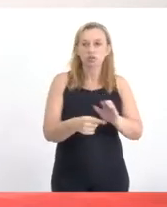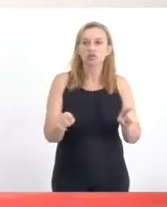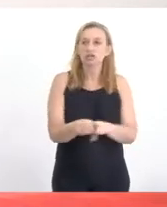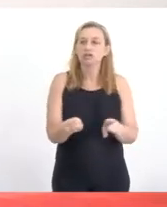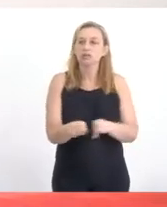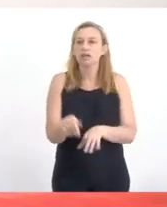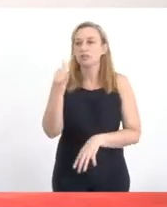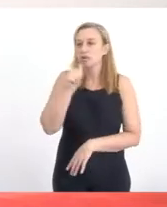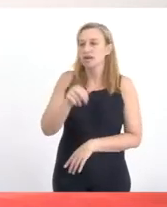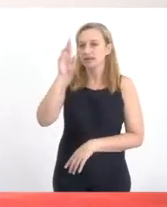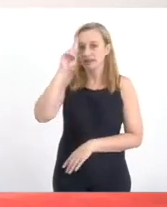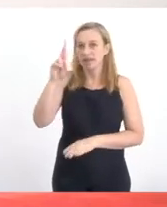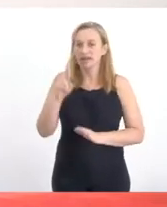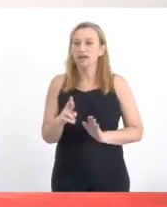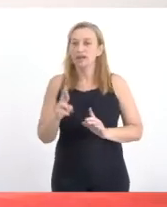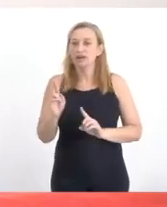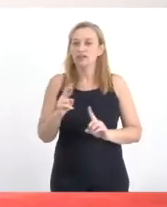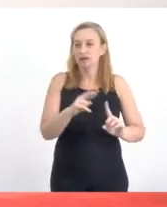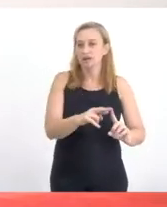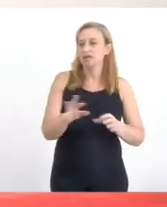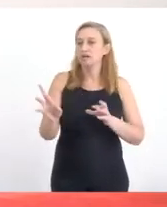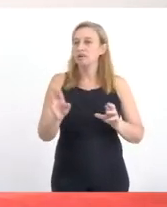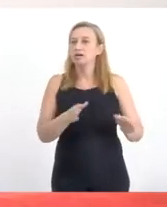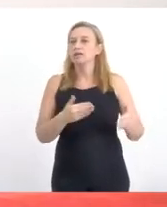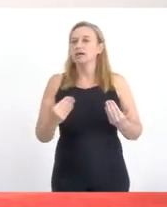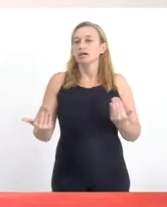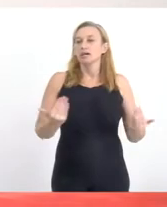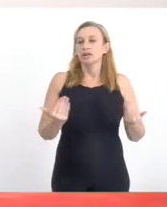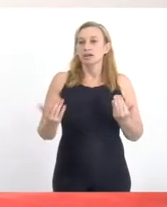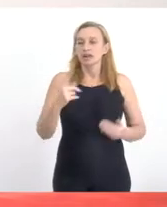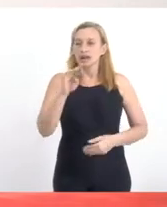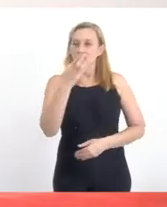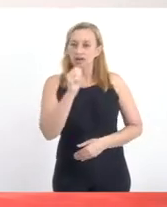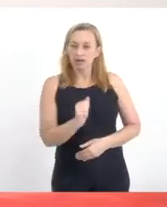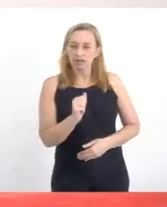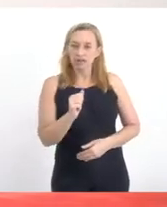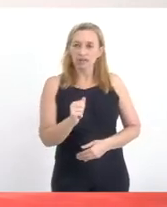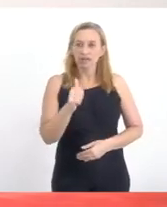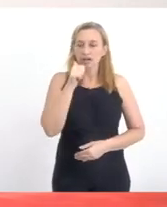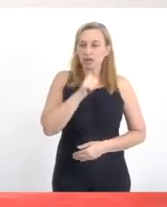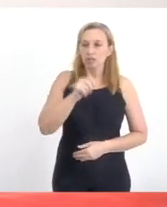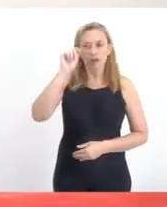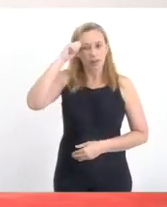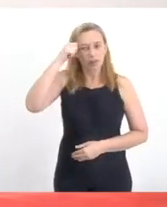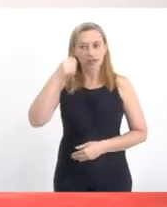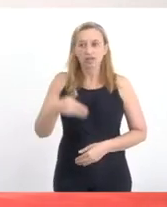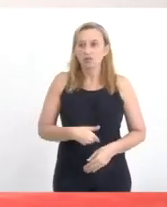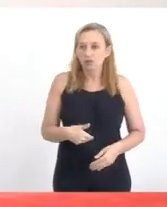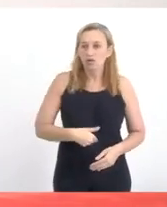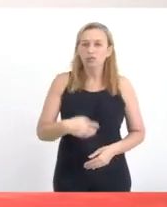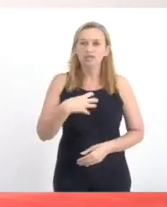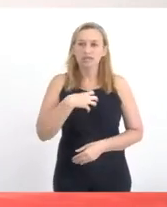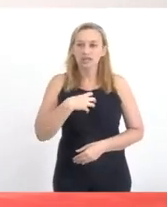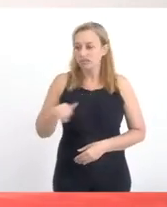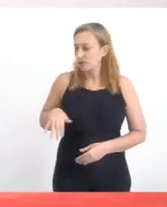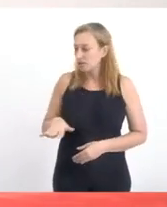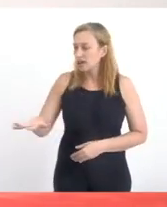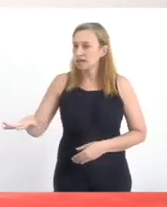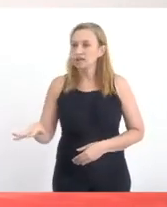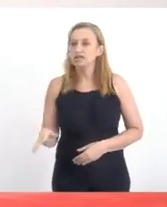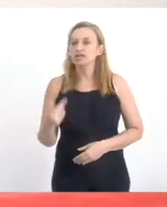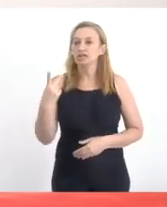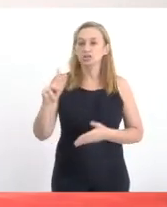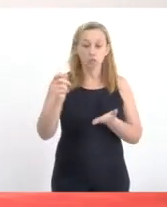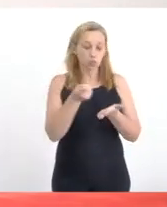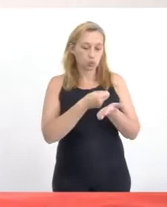protagonismo da mulher negra colocando em paralelo aí com a Carolina Maria de Jesus como uma mulher preta aqui passou fome uma mulher preta favelada que trouxe